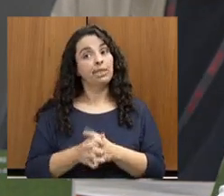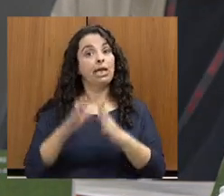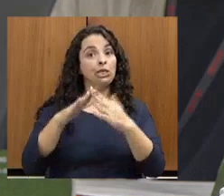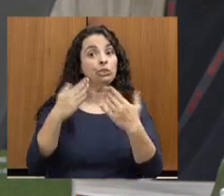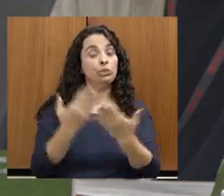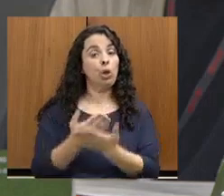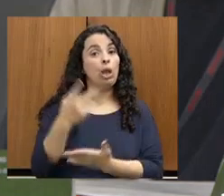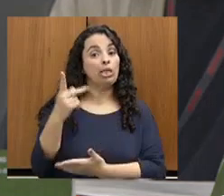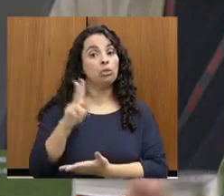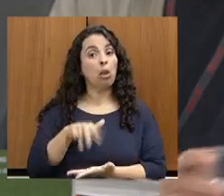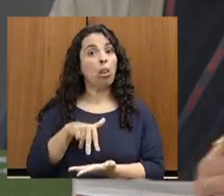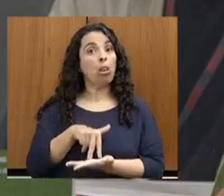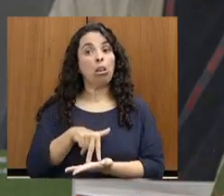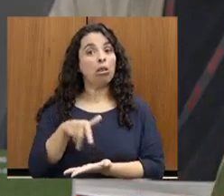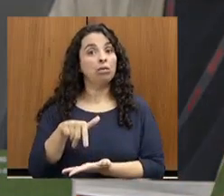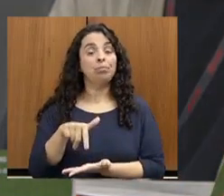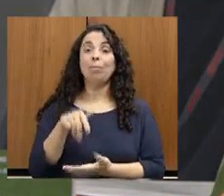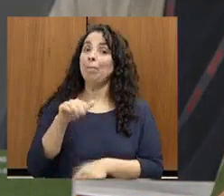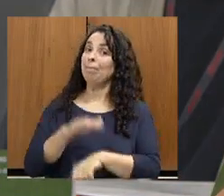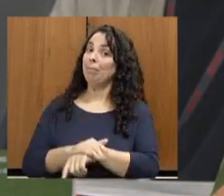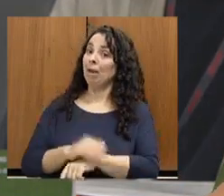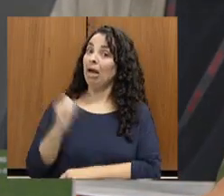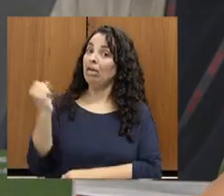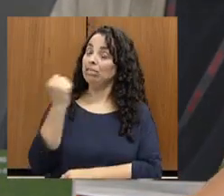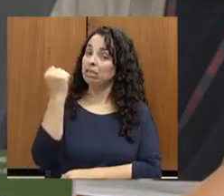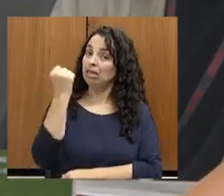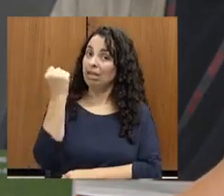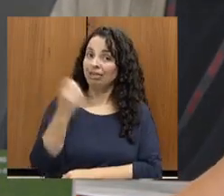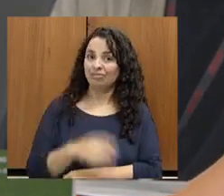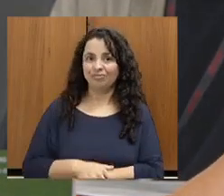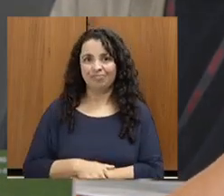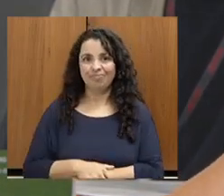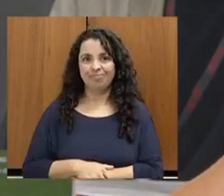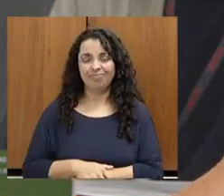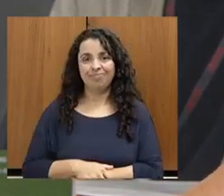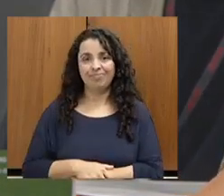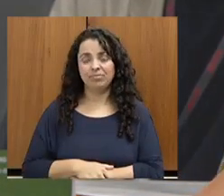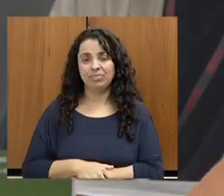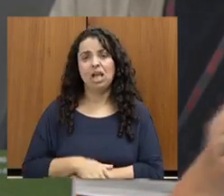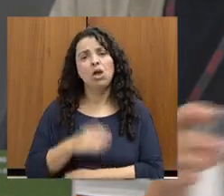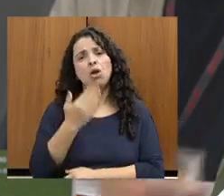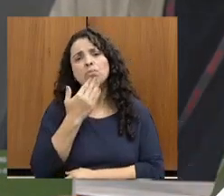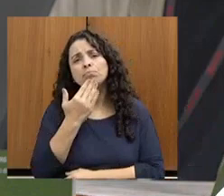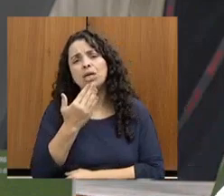Sobre o Lucas, desculpem o meu nervosismo,